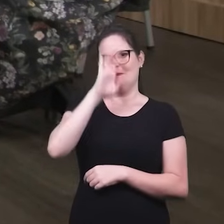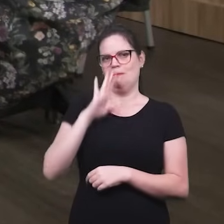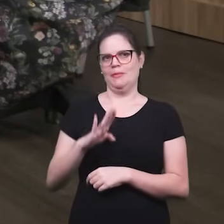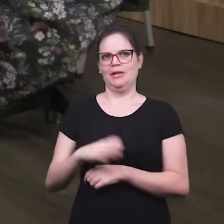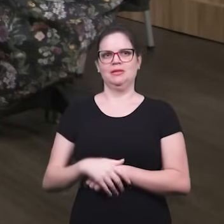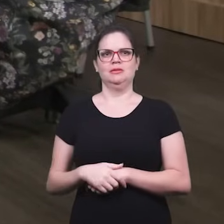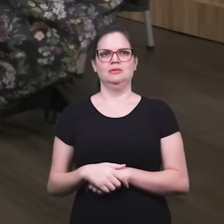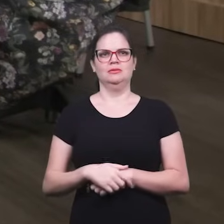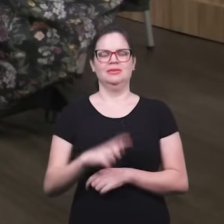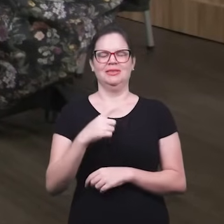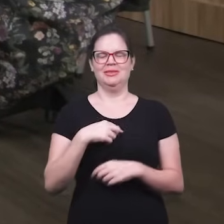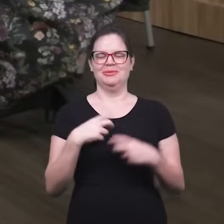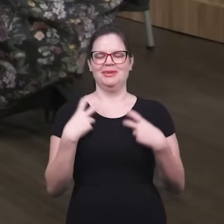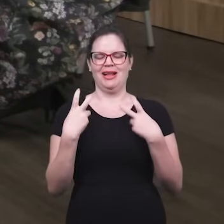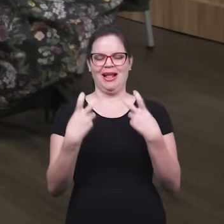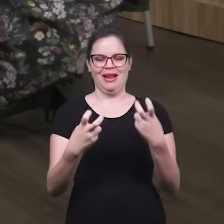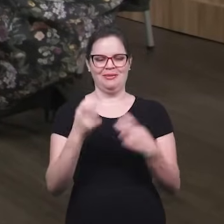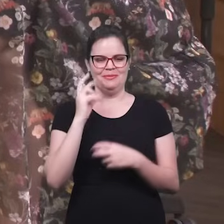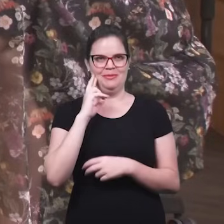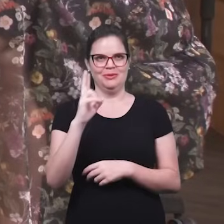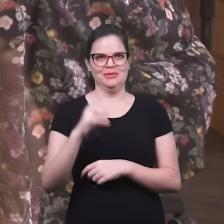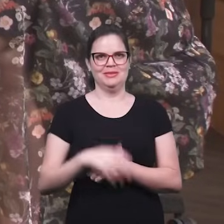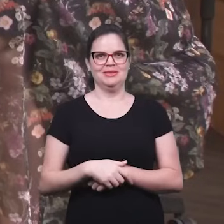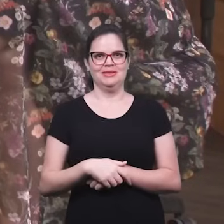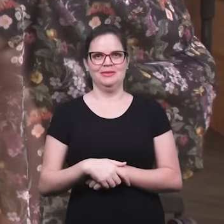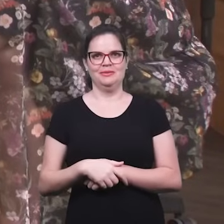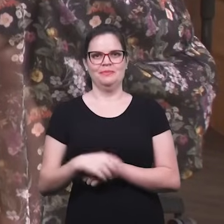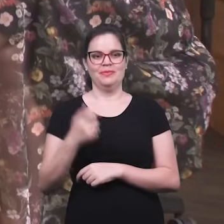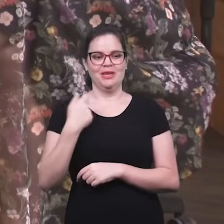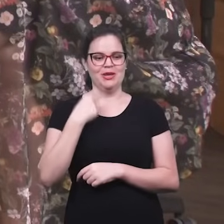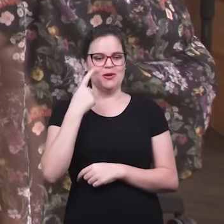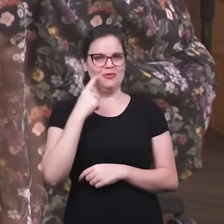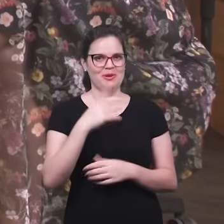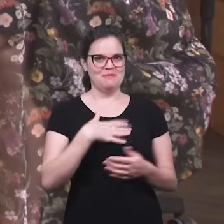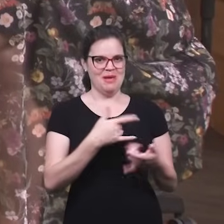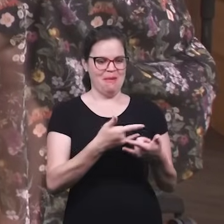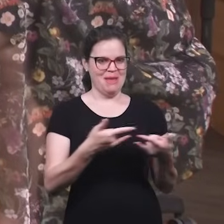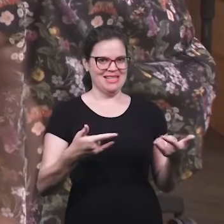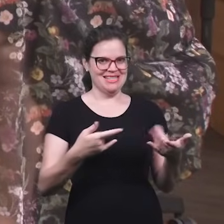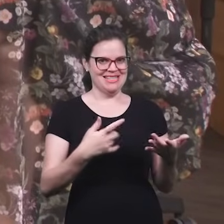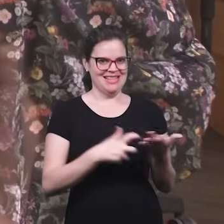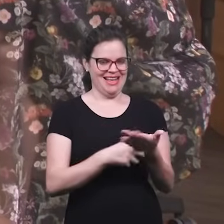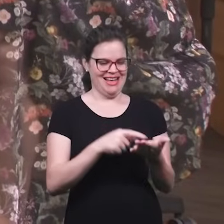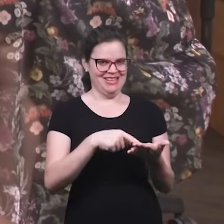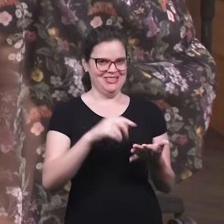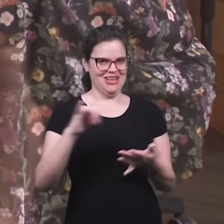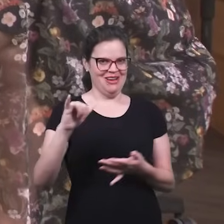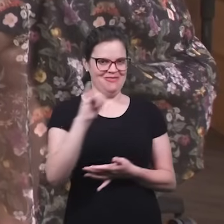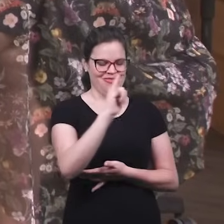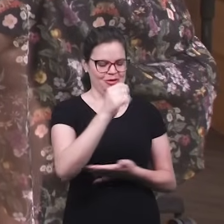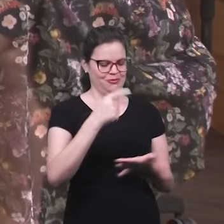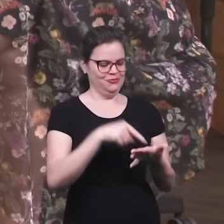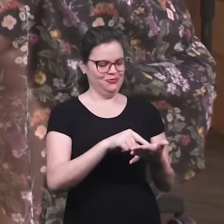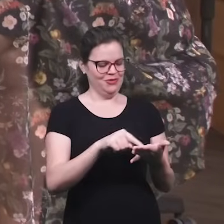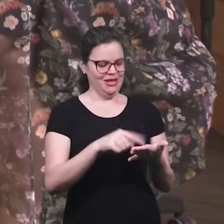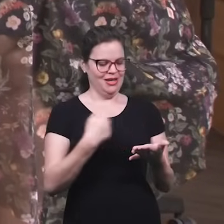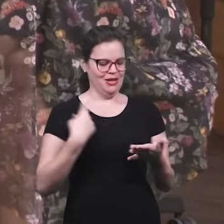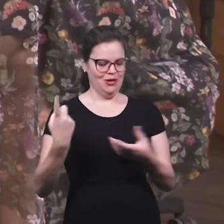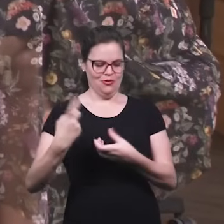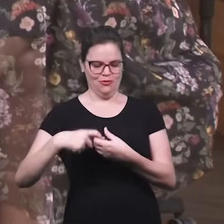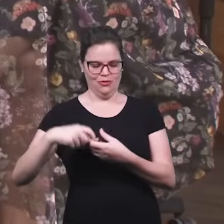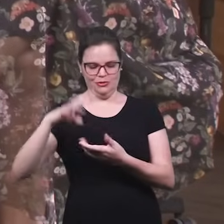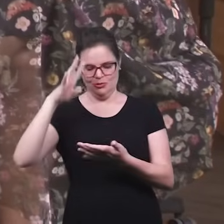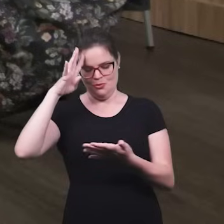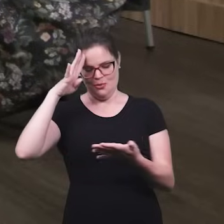E aí eu clamei e vi minha passagem, se a gente ia voltar depois de terça ou de terça. Íamos voltar na quarta,